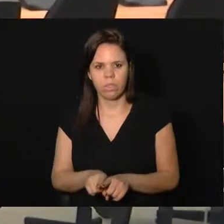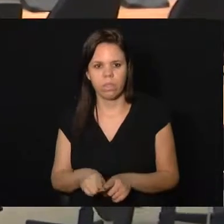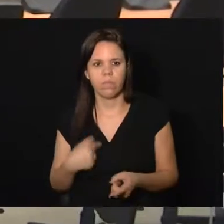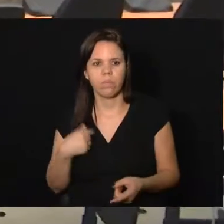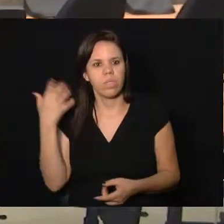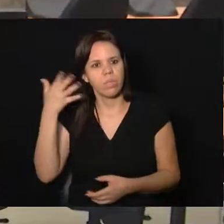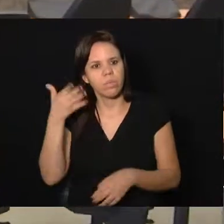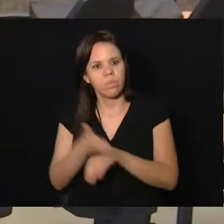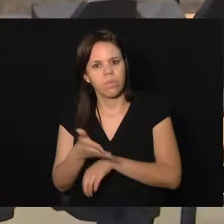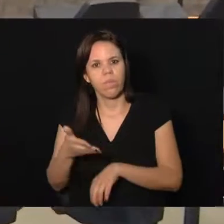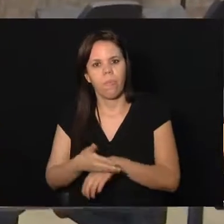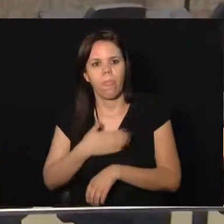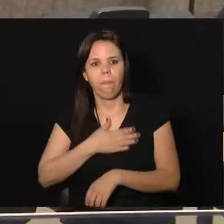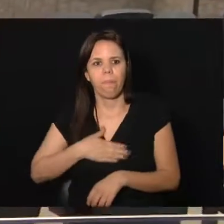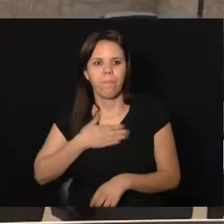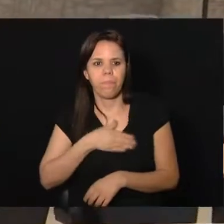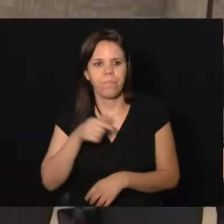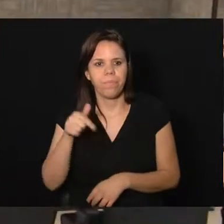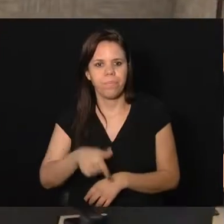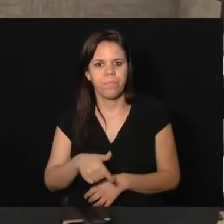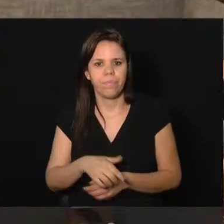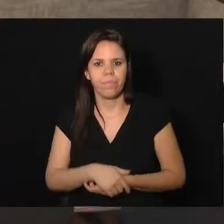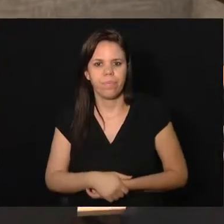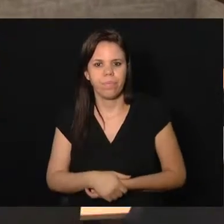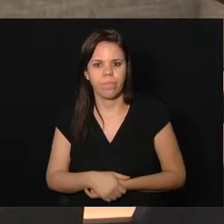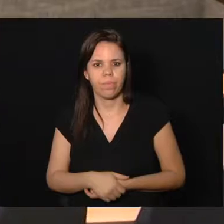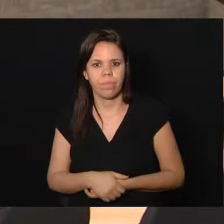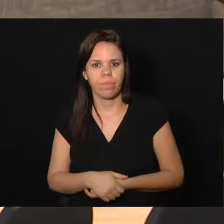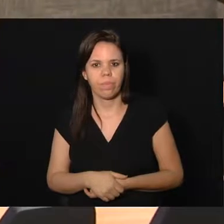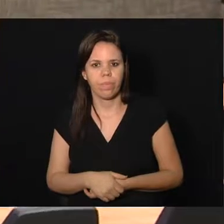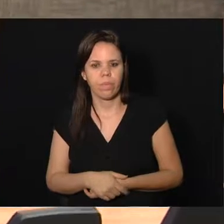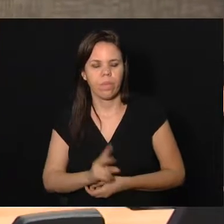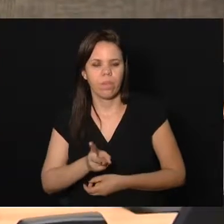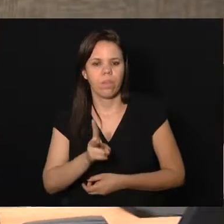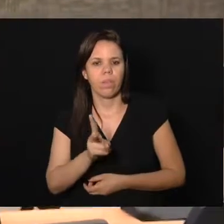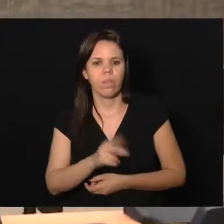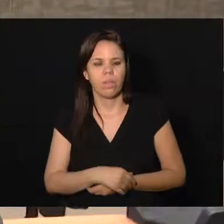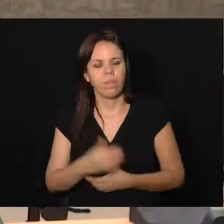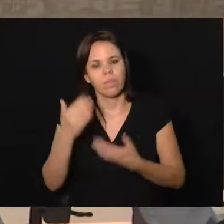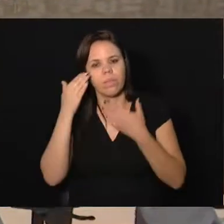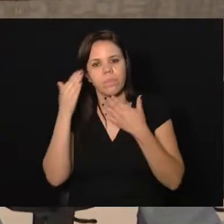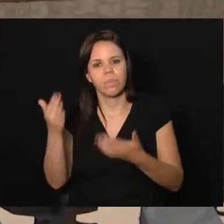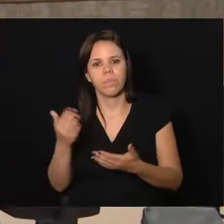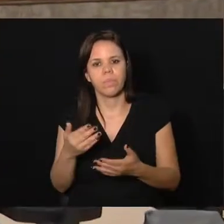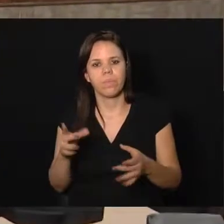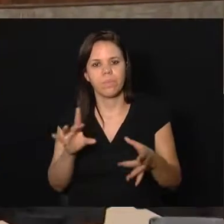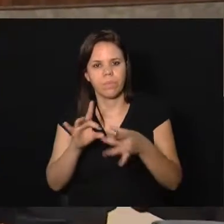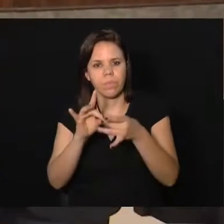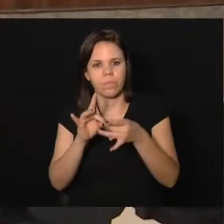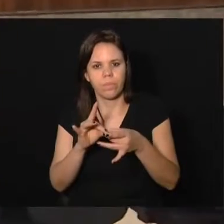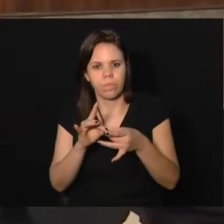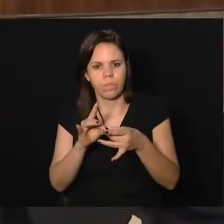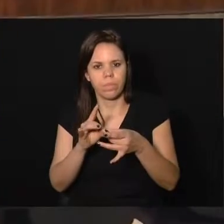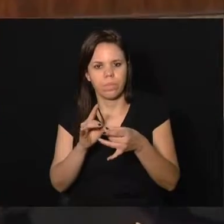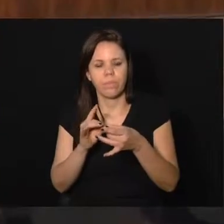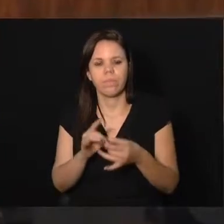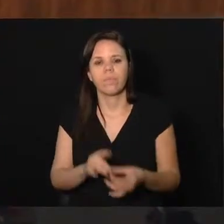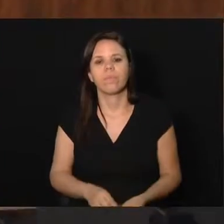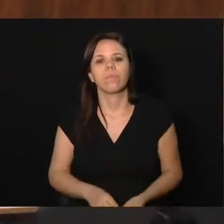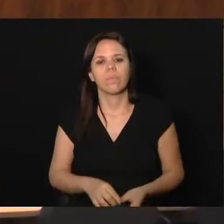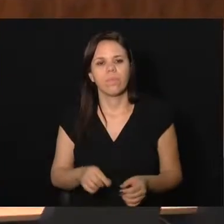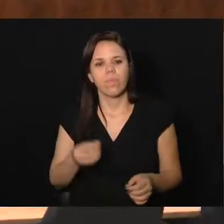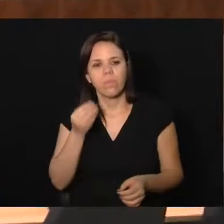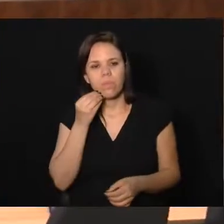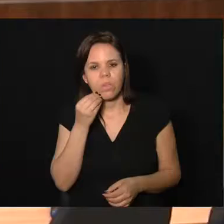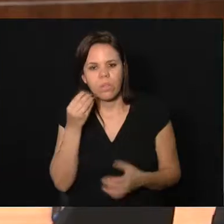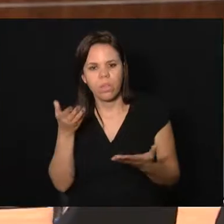sempre um prazer para a gente estar aqui. E sempre, né, agradecer essa parceria da Elecamp, a